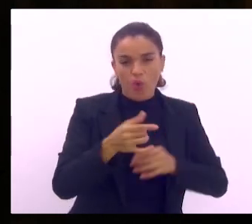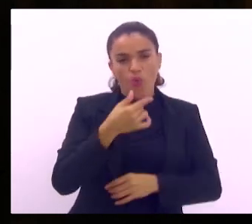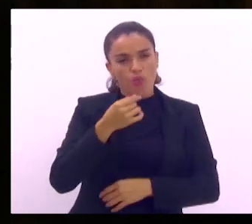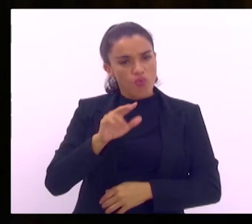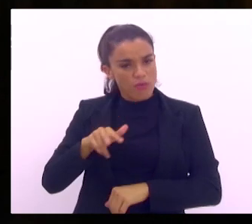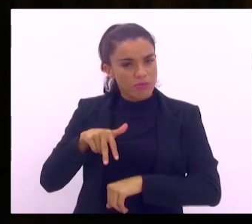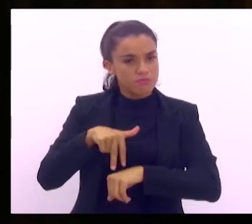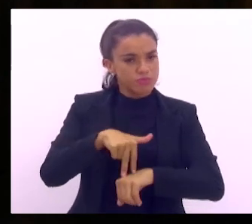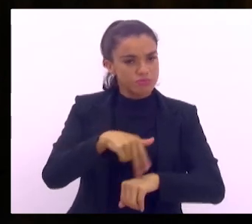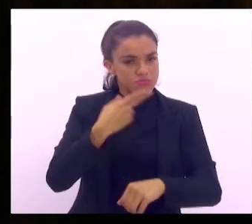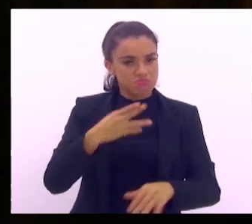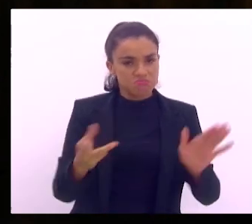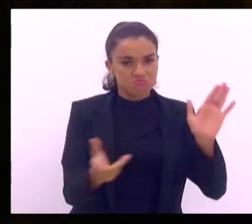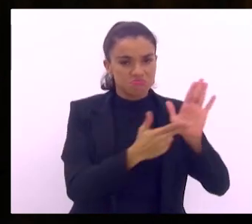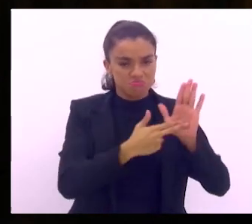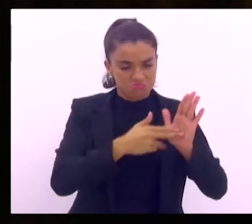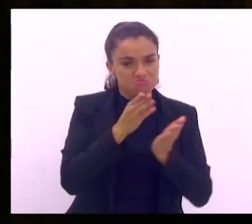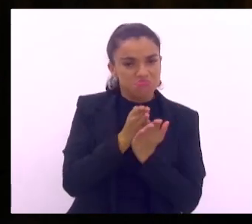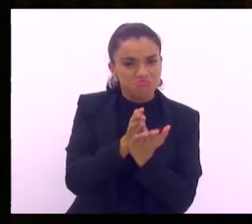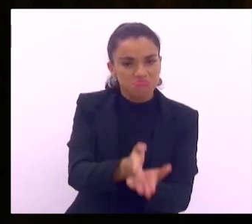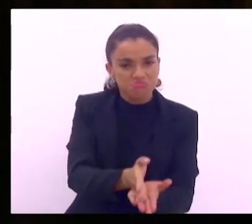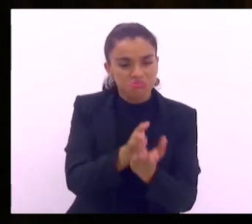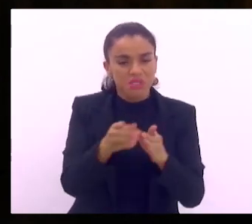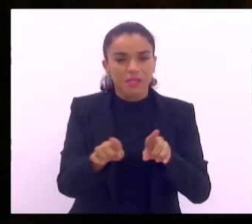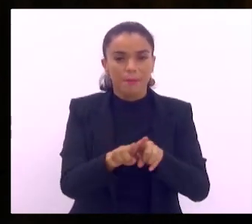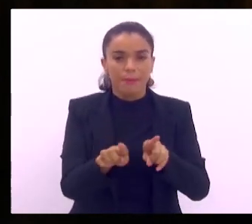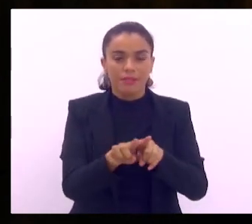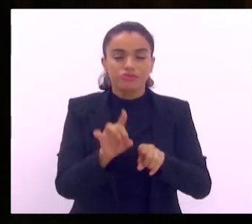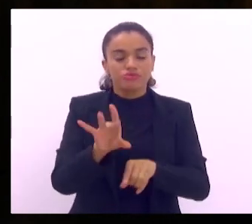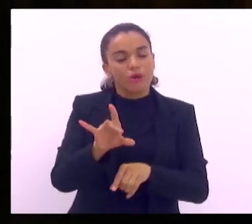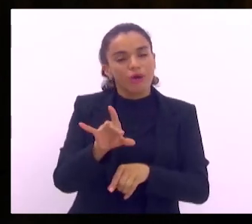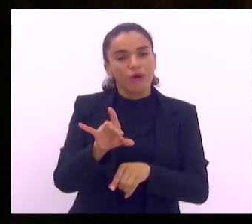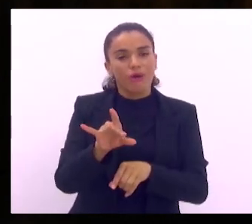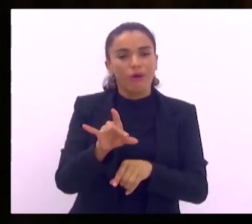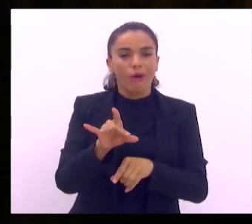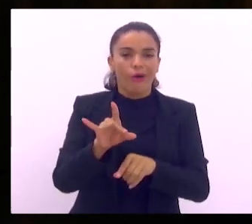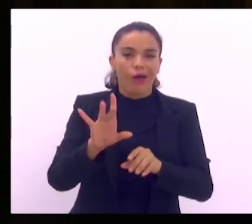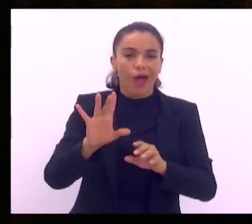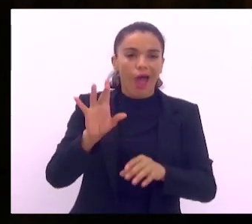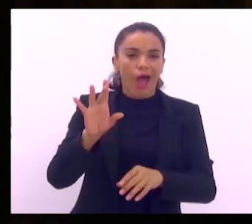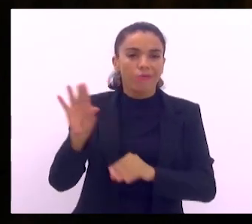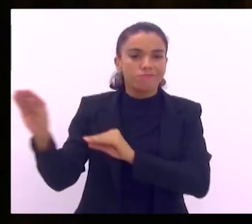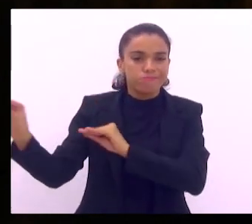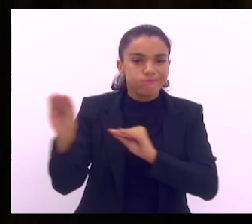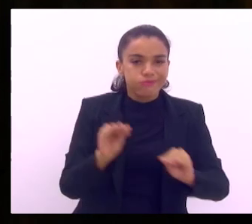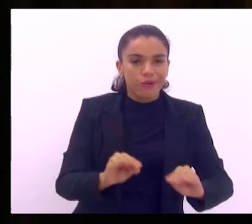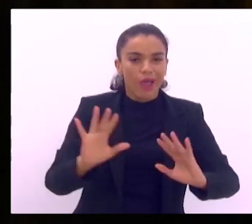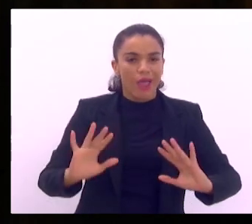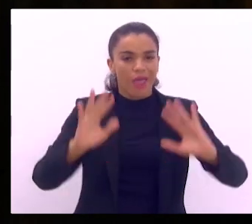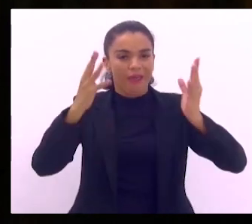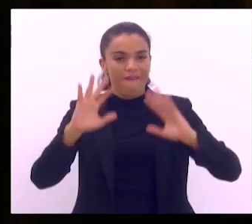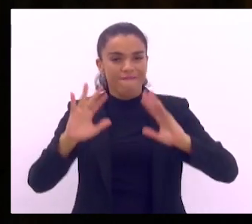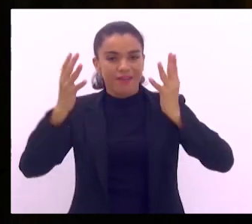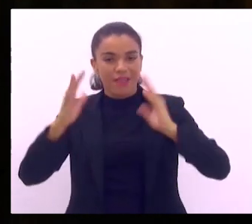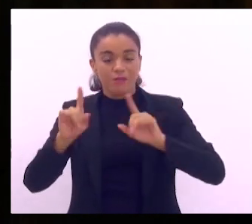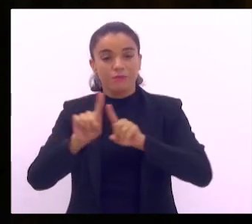honra seus compromissos, um homem disposto não só a trazer grandes eventos para o Rio de Janeiro, mas para transformar o Estado do Rio de